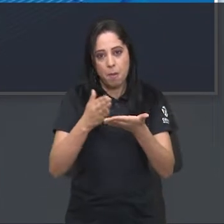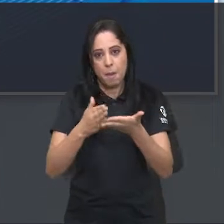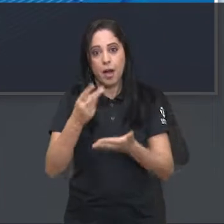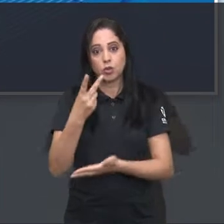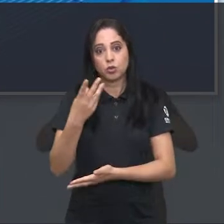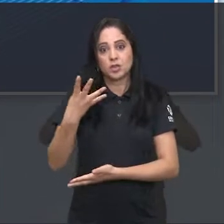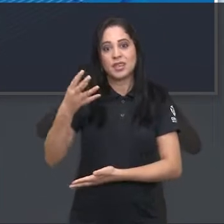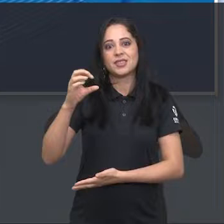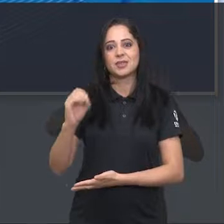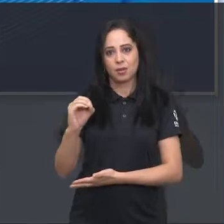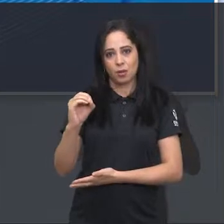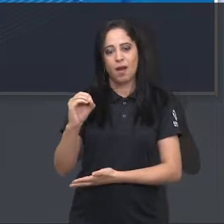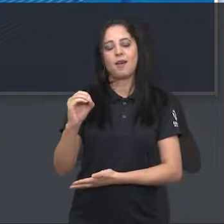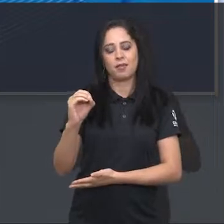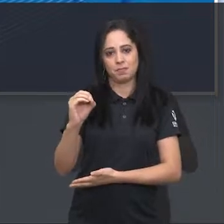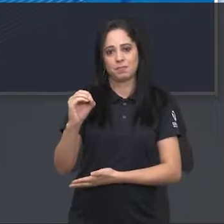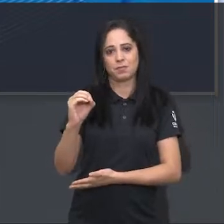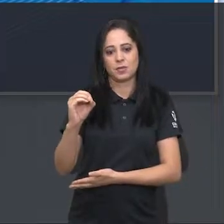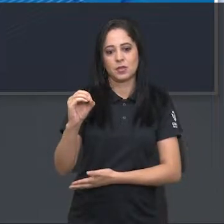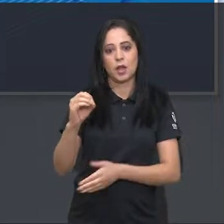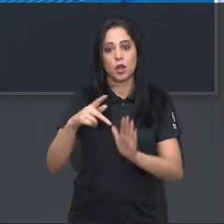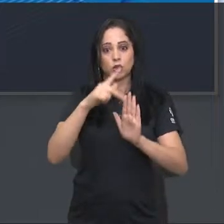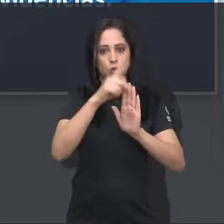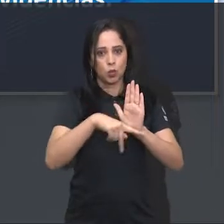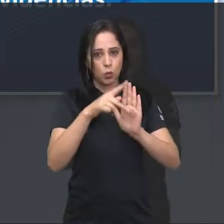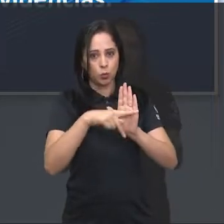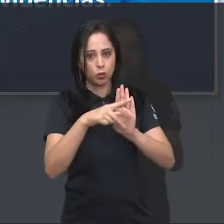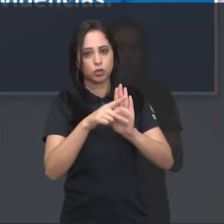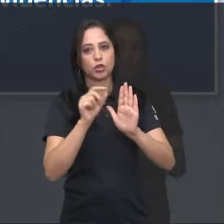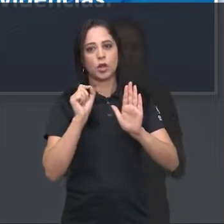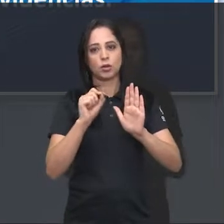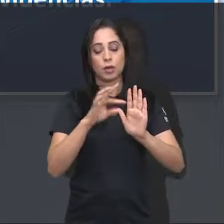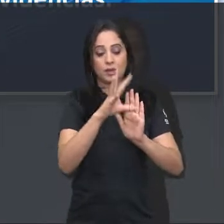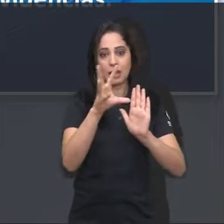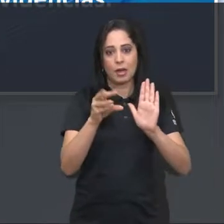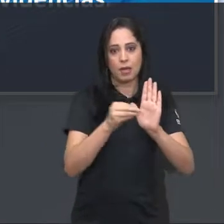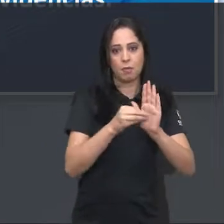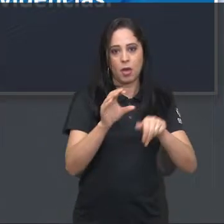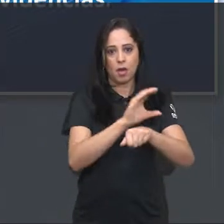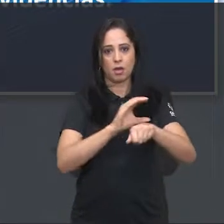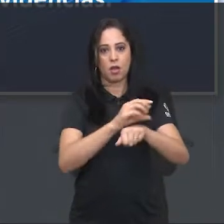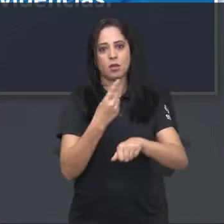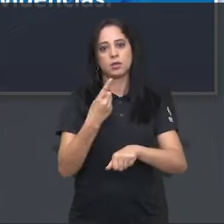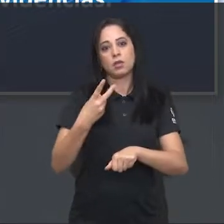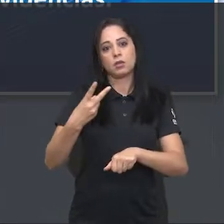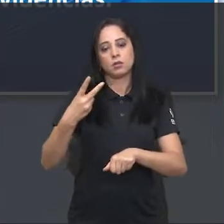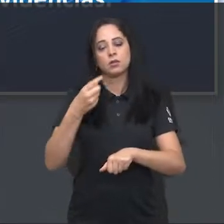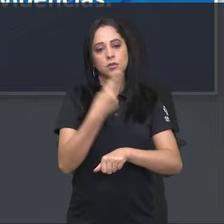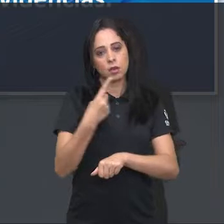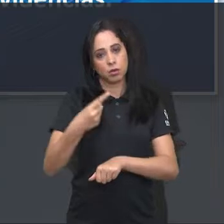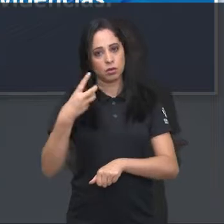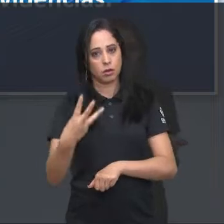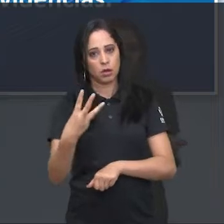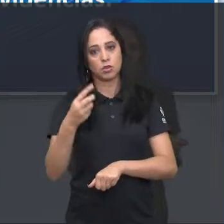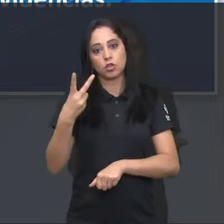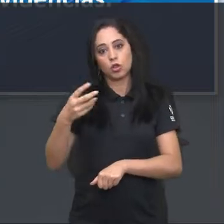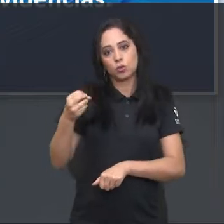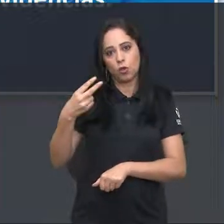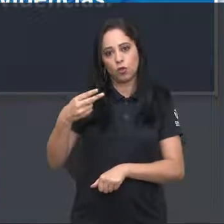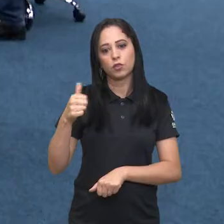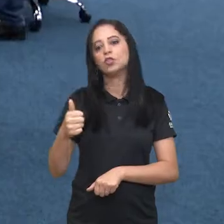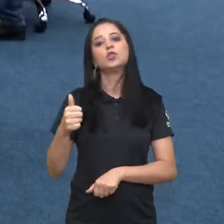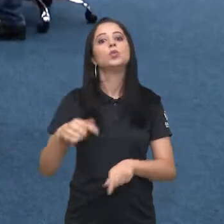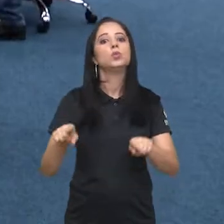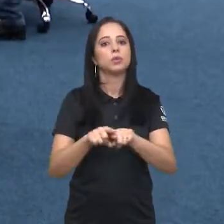em até 240 prestações mensais o projeto que se baseia na emenda constitucional 113 de